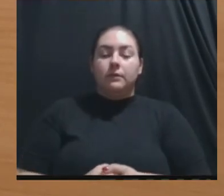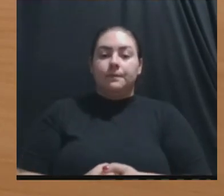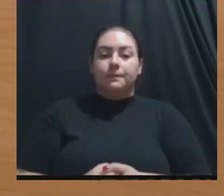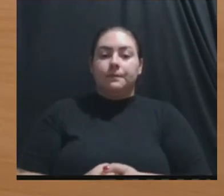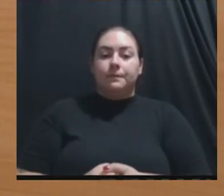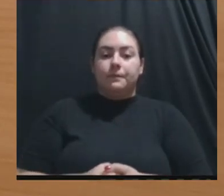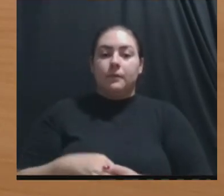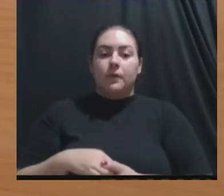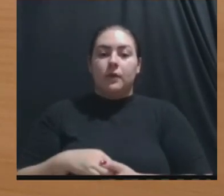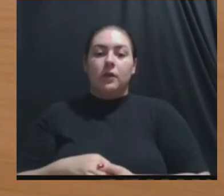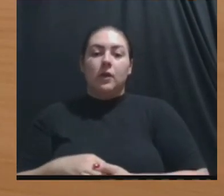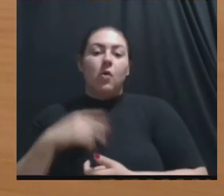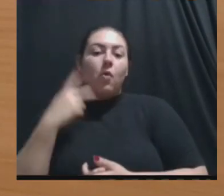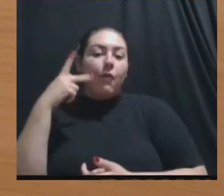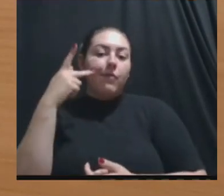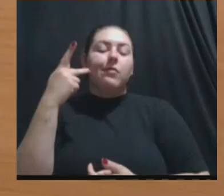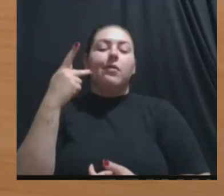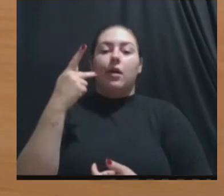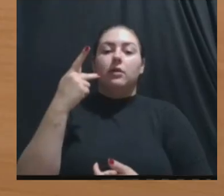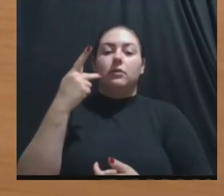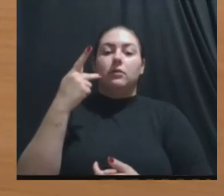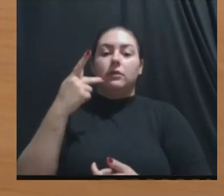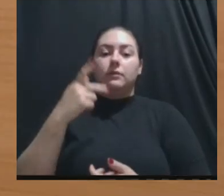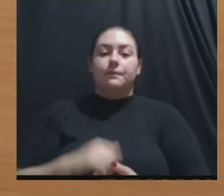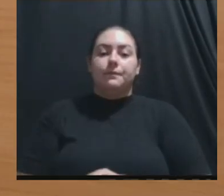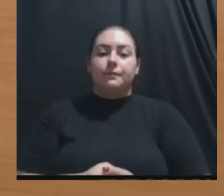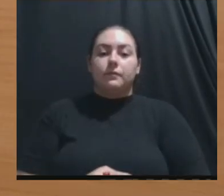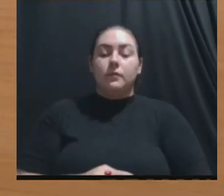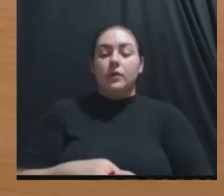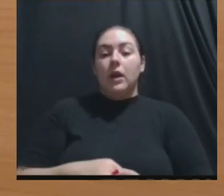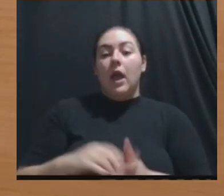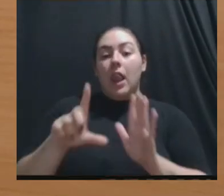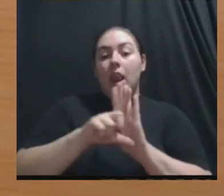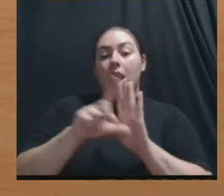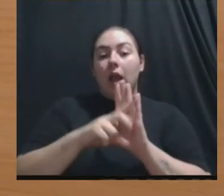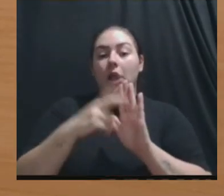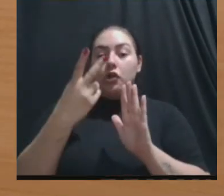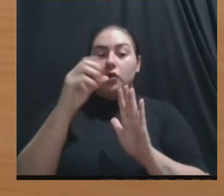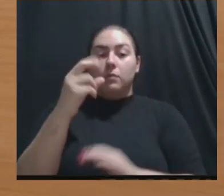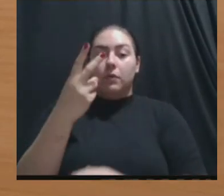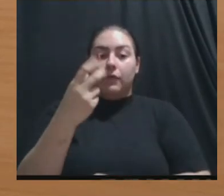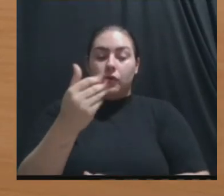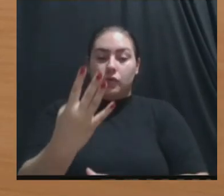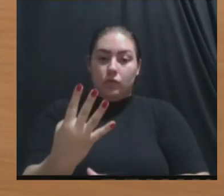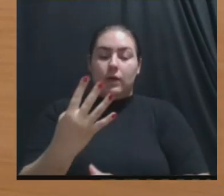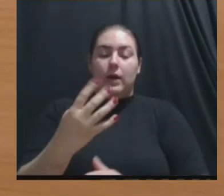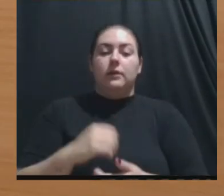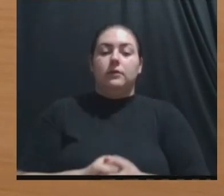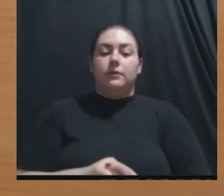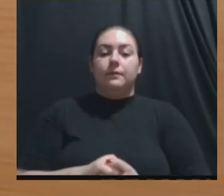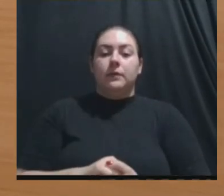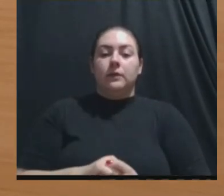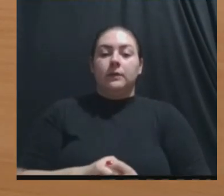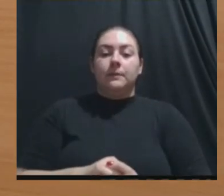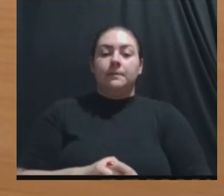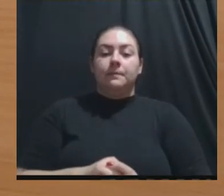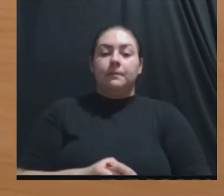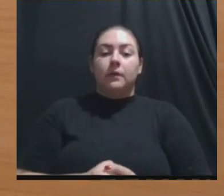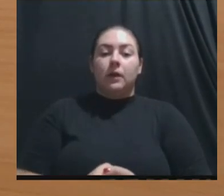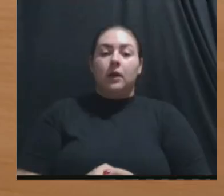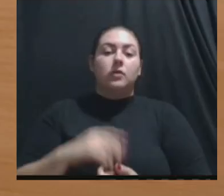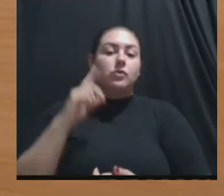altera Lei de 2024, que tornou aí a data como 5 de maio, o Dia da Força